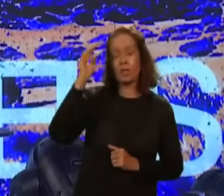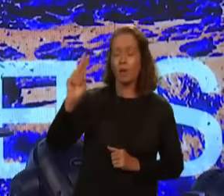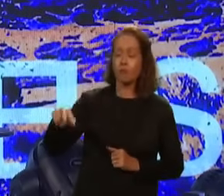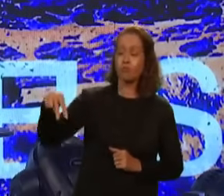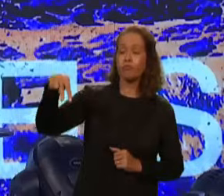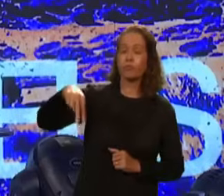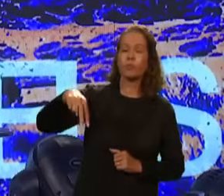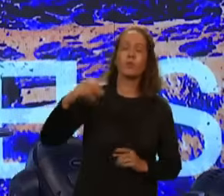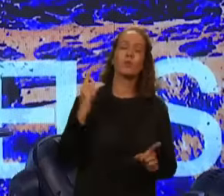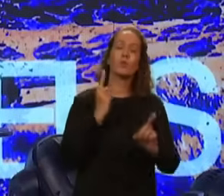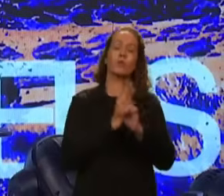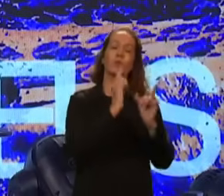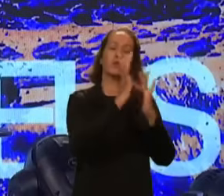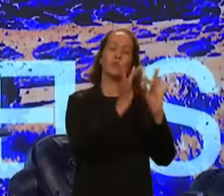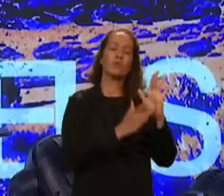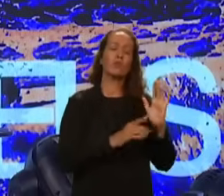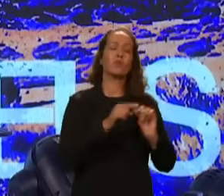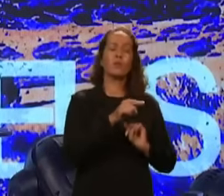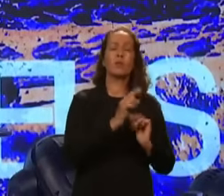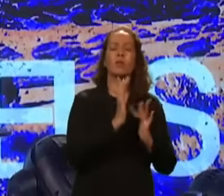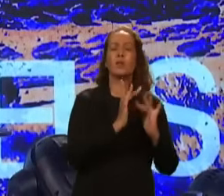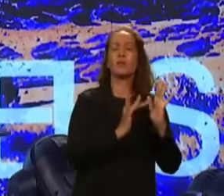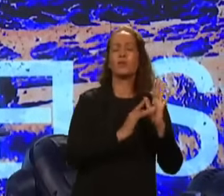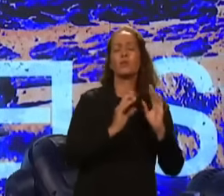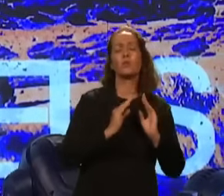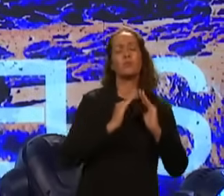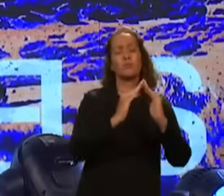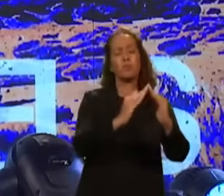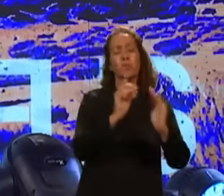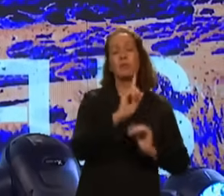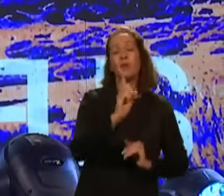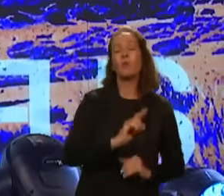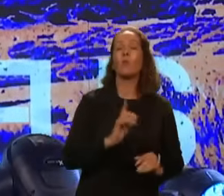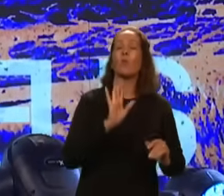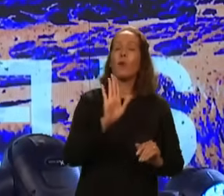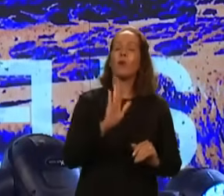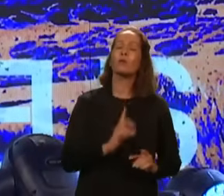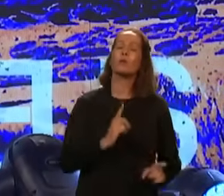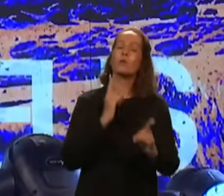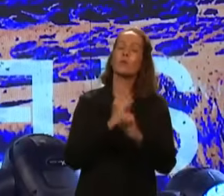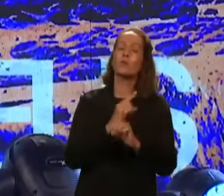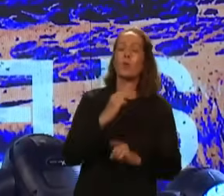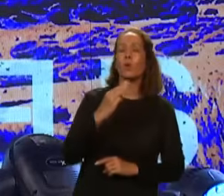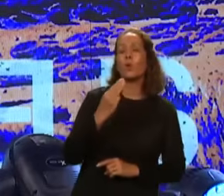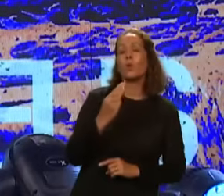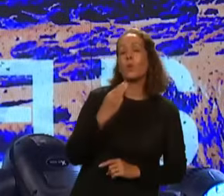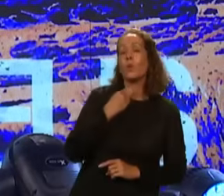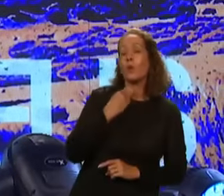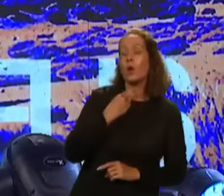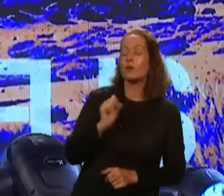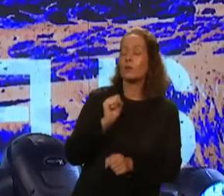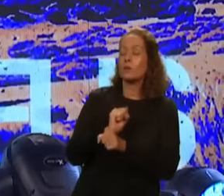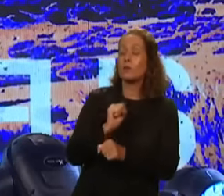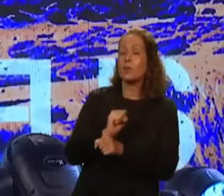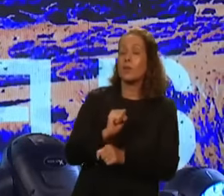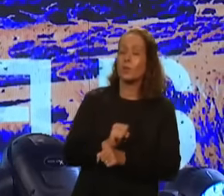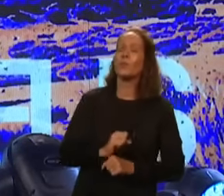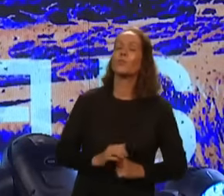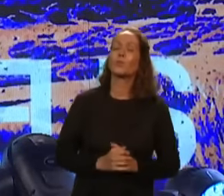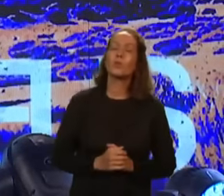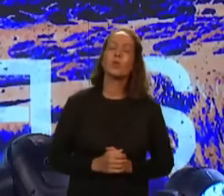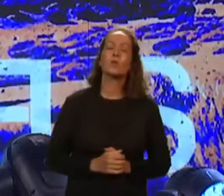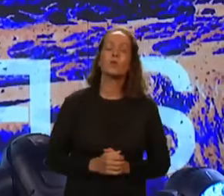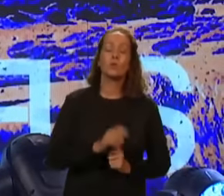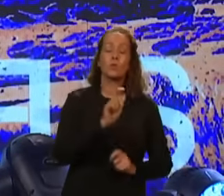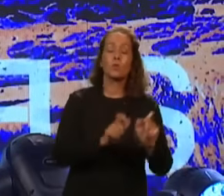dele. Jesus ainda não tinha entrado no povoado, mas estava no lugar onde Marta o encontrara. Quando notaram que ela se levantou depressa e saiu, os